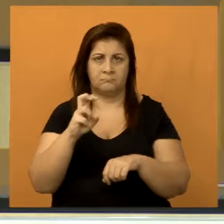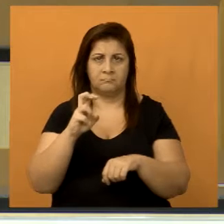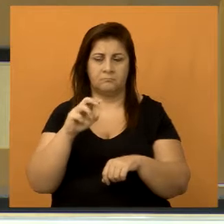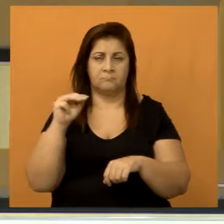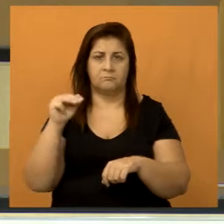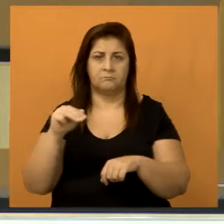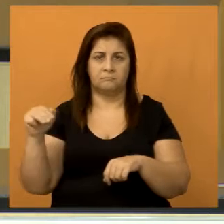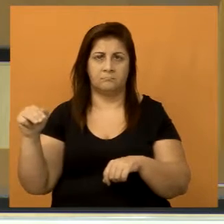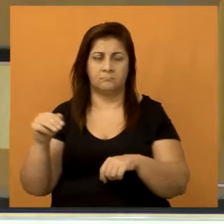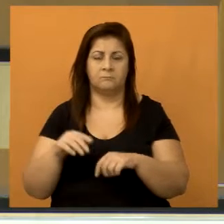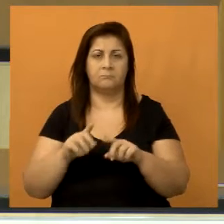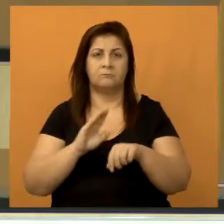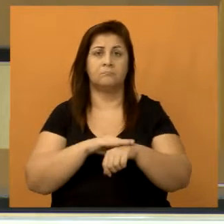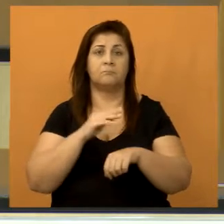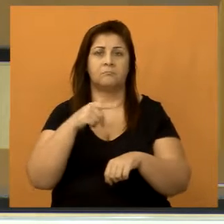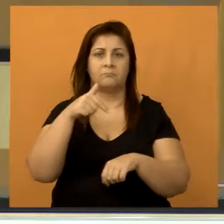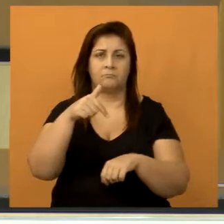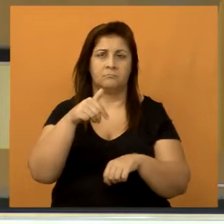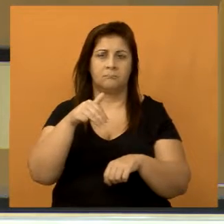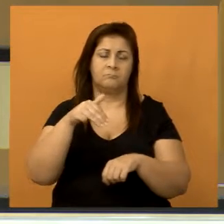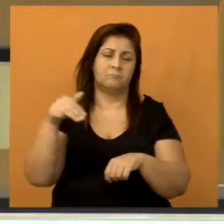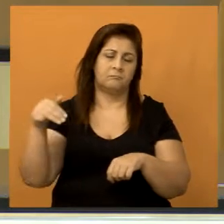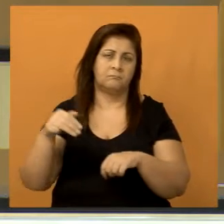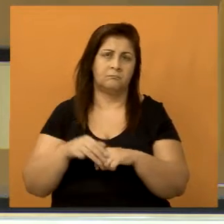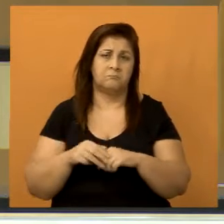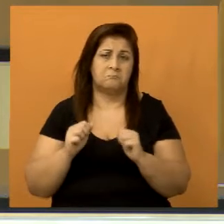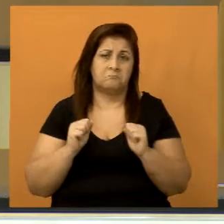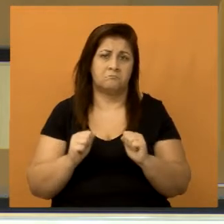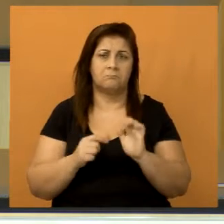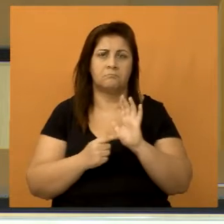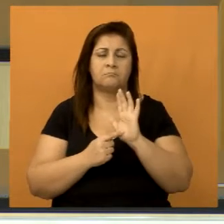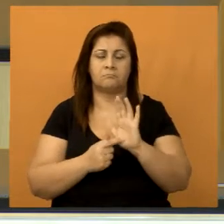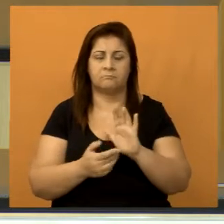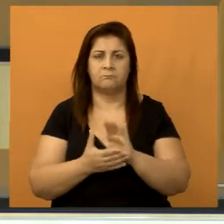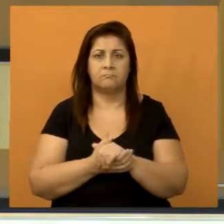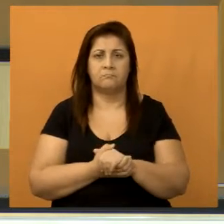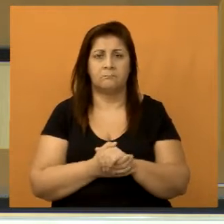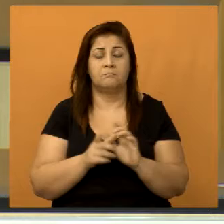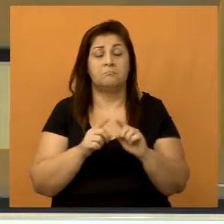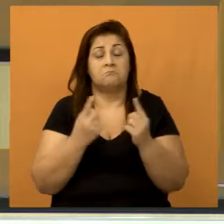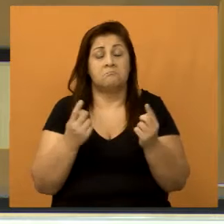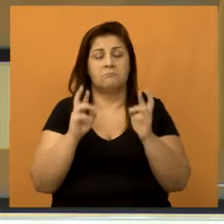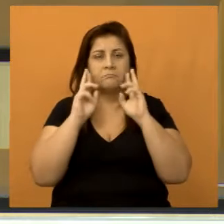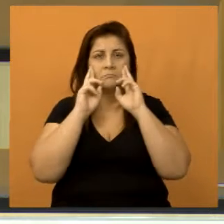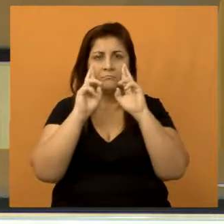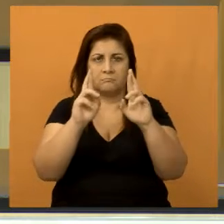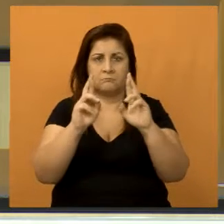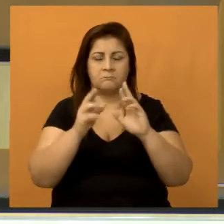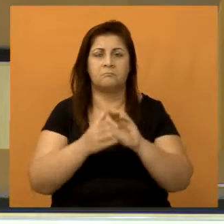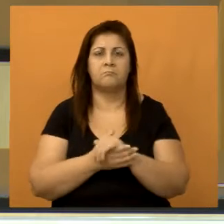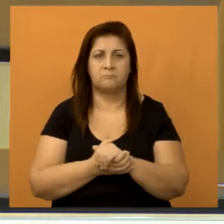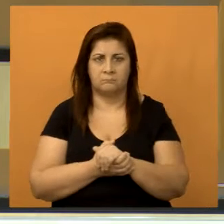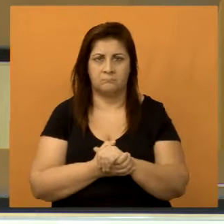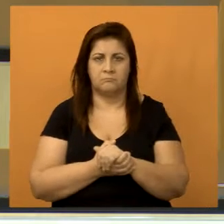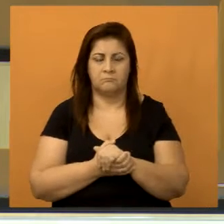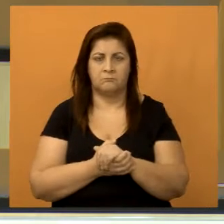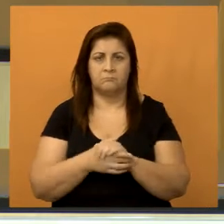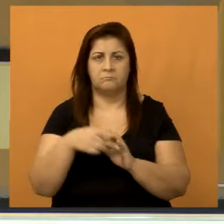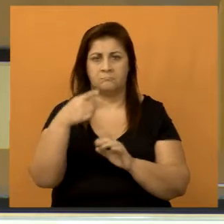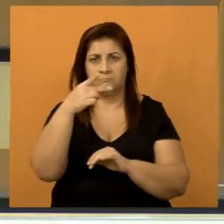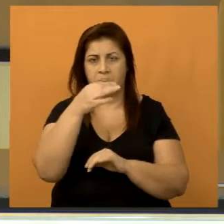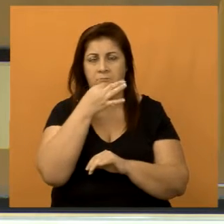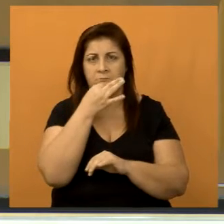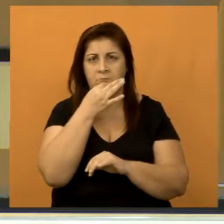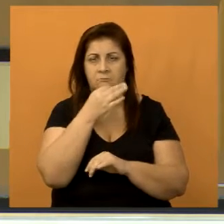apresentação e mais 7 para os membros daria para apresentar o resultado da CPI, mas respeitamos a posição